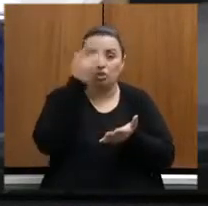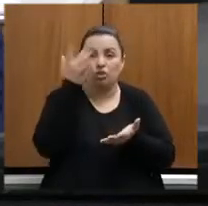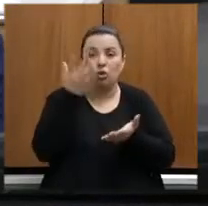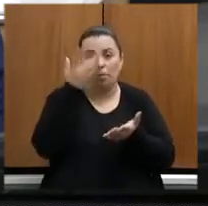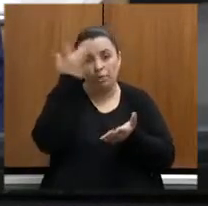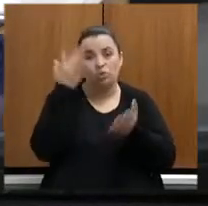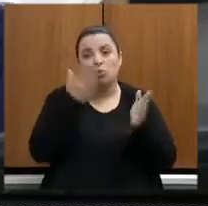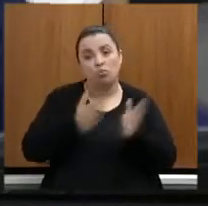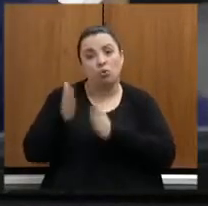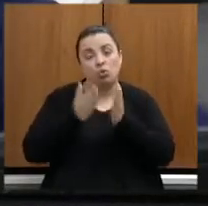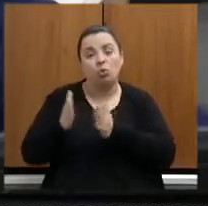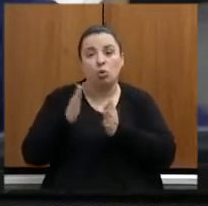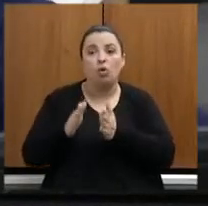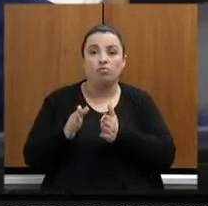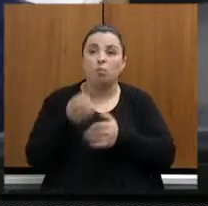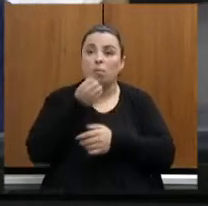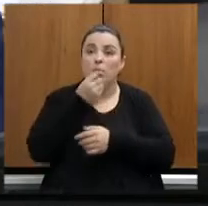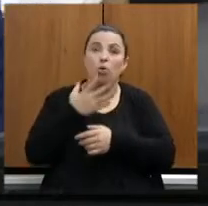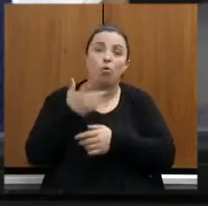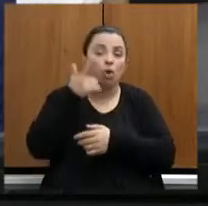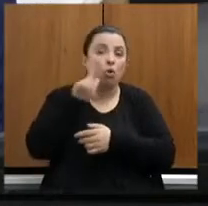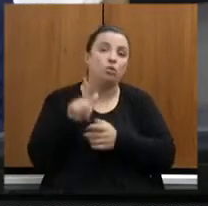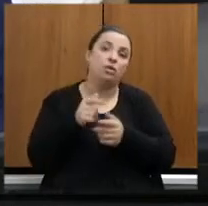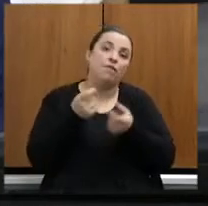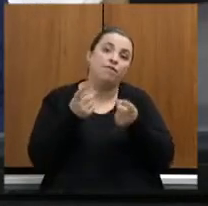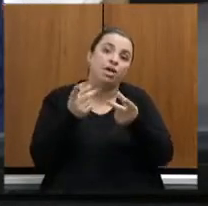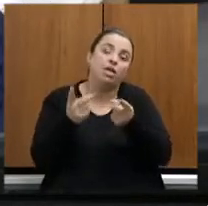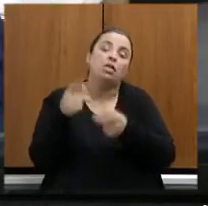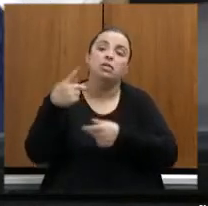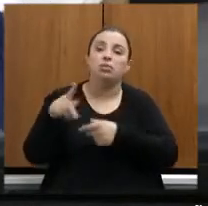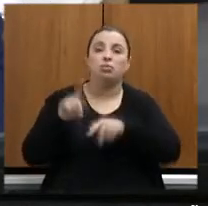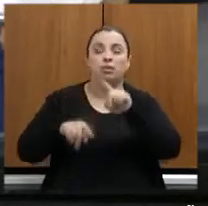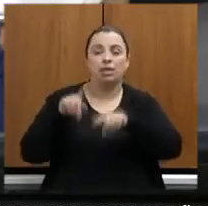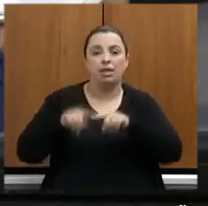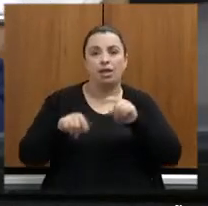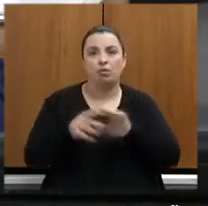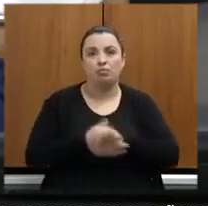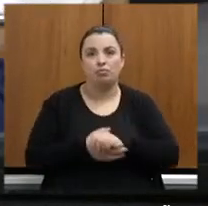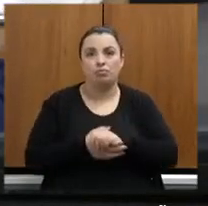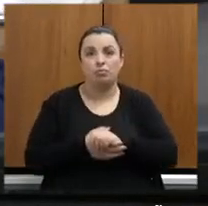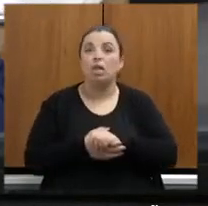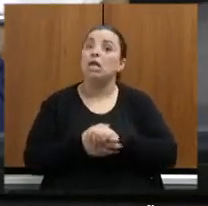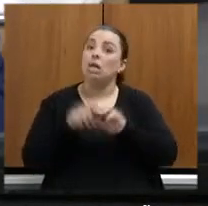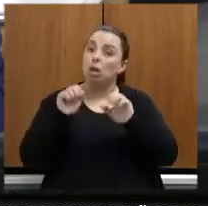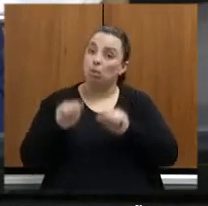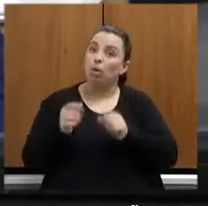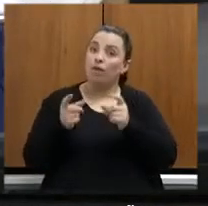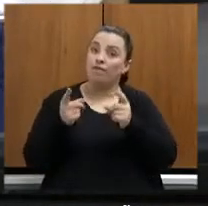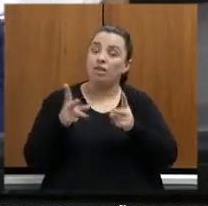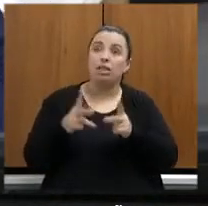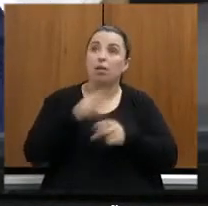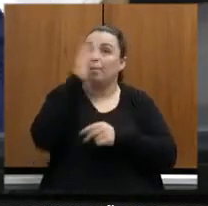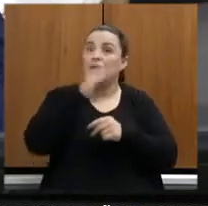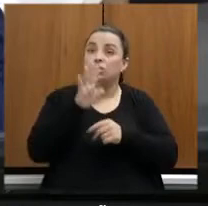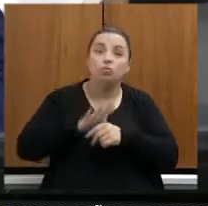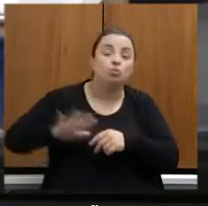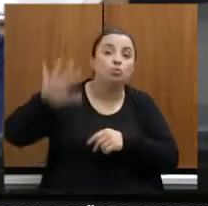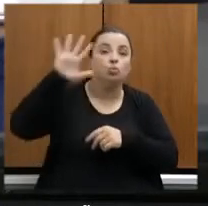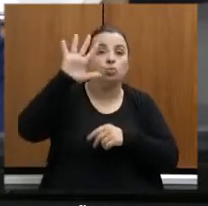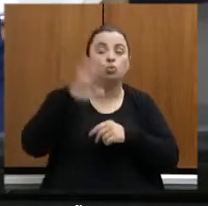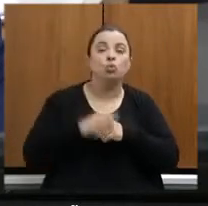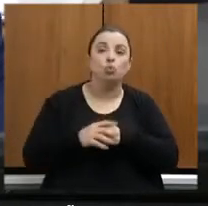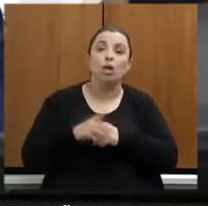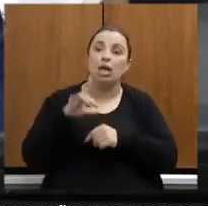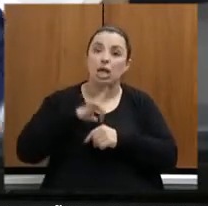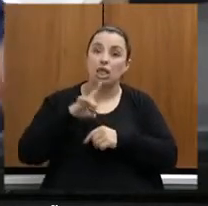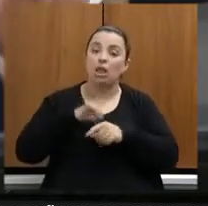produto comercializado e o celular de Deputado ele autoriza venda em todo o território brasileiro e lacre ainda figura do